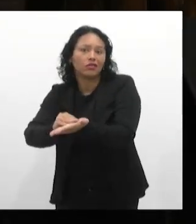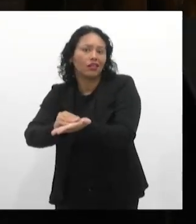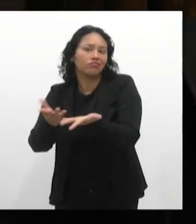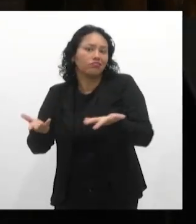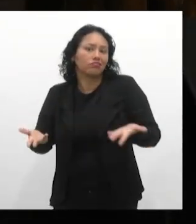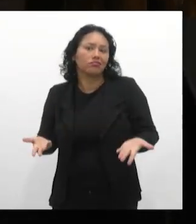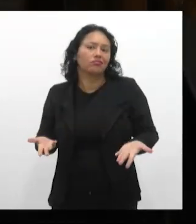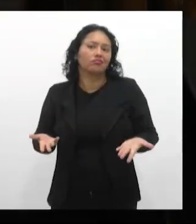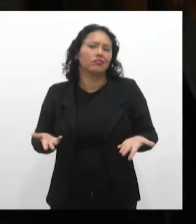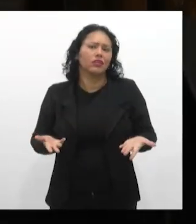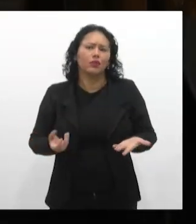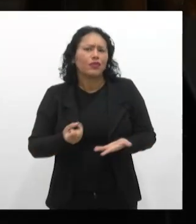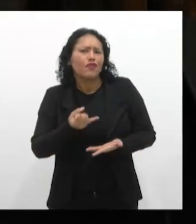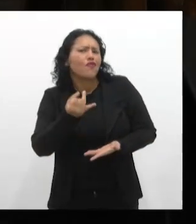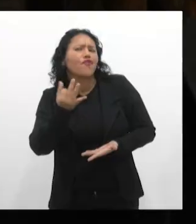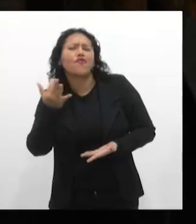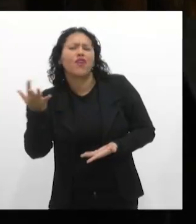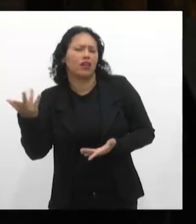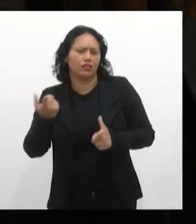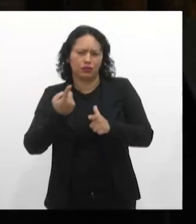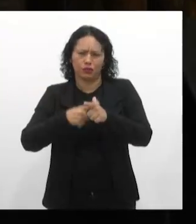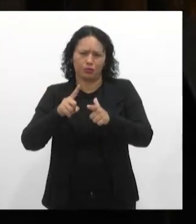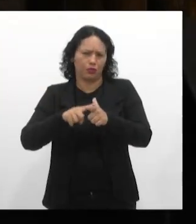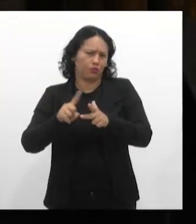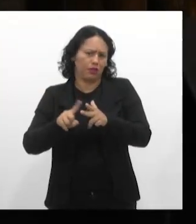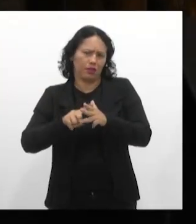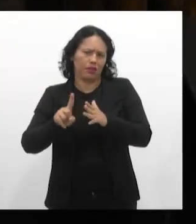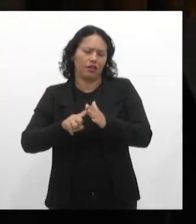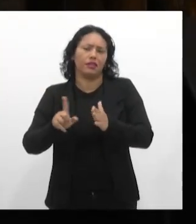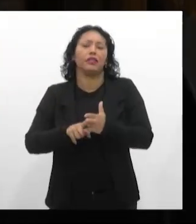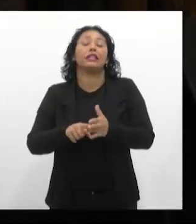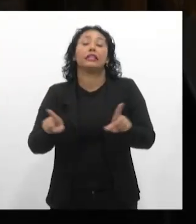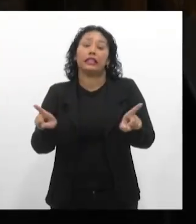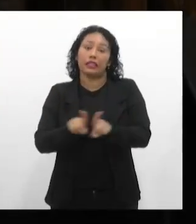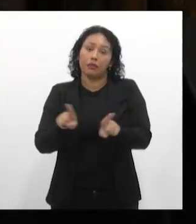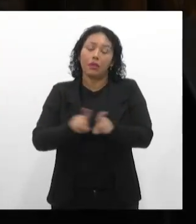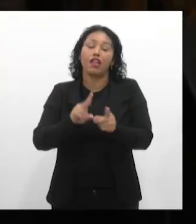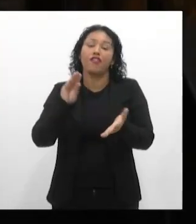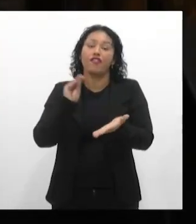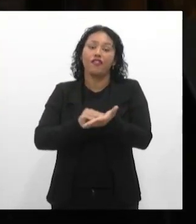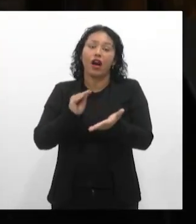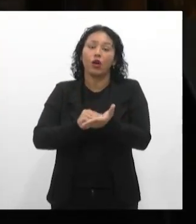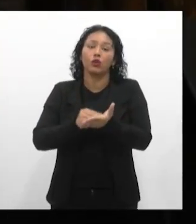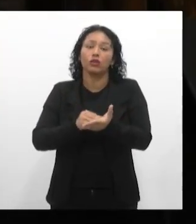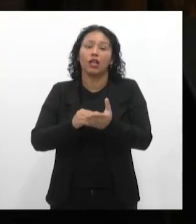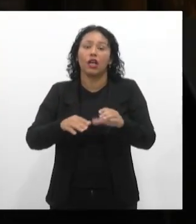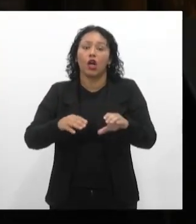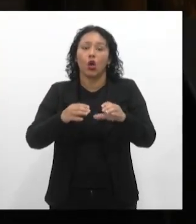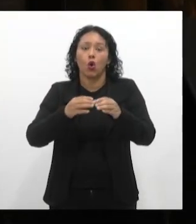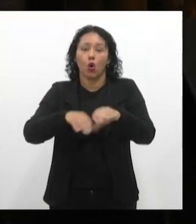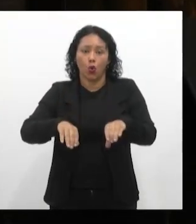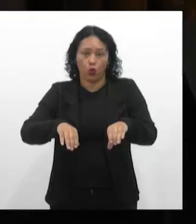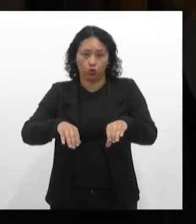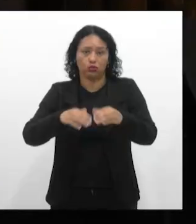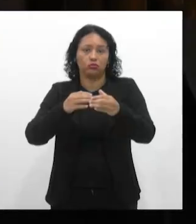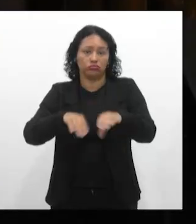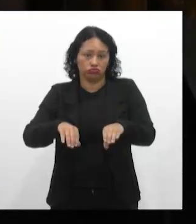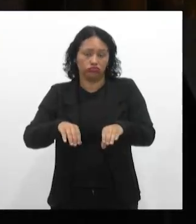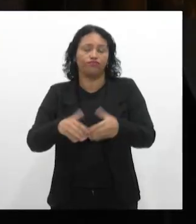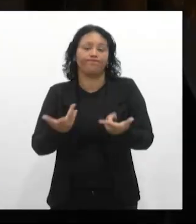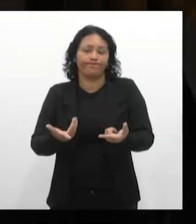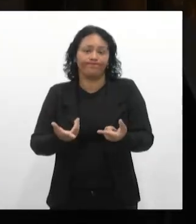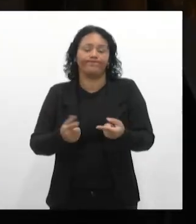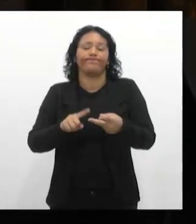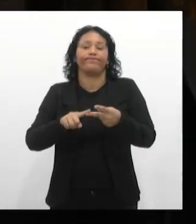para custeio, da ausência de concurso público, da diminuição dos